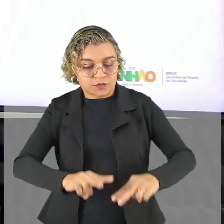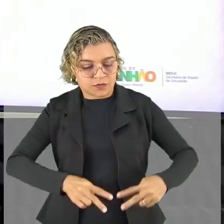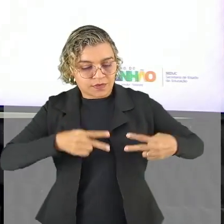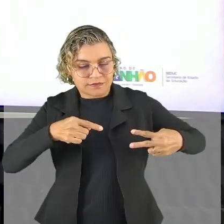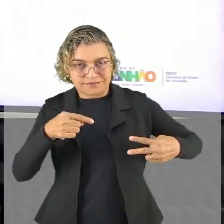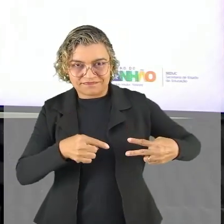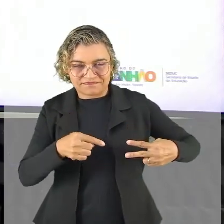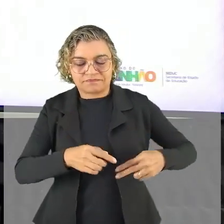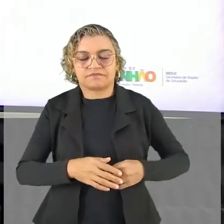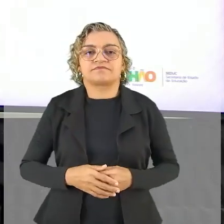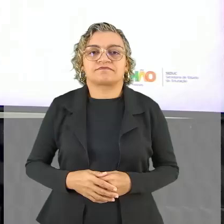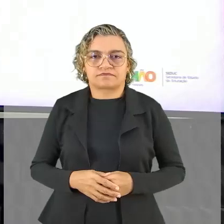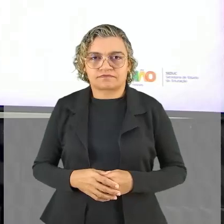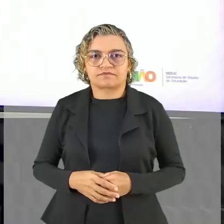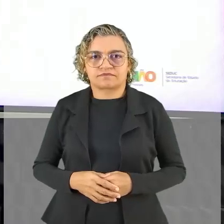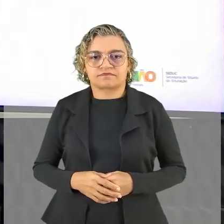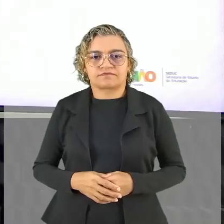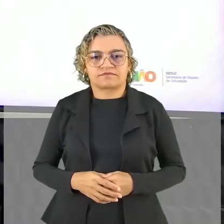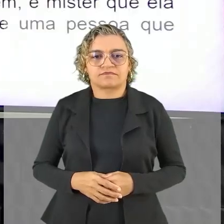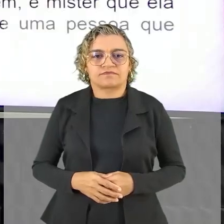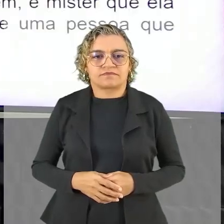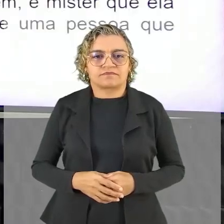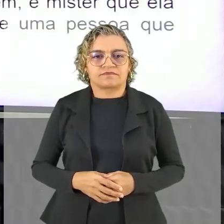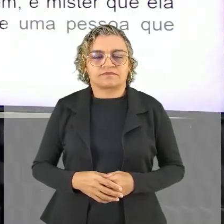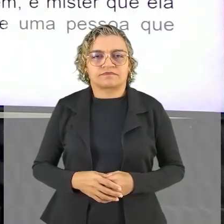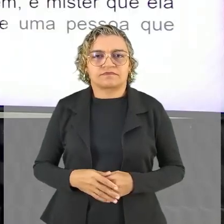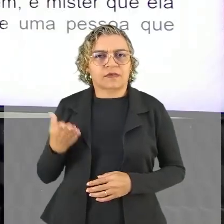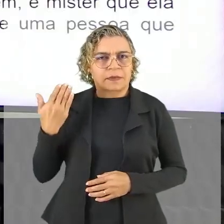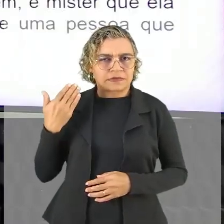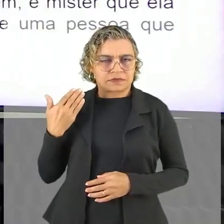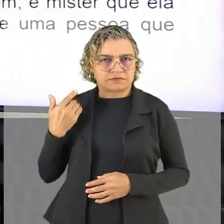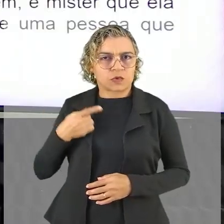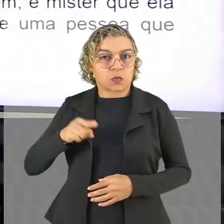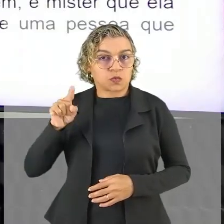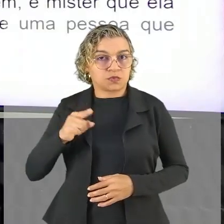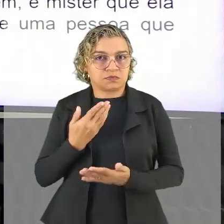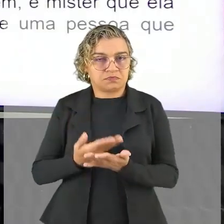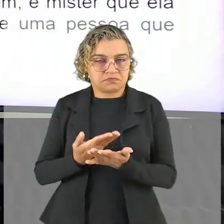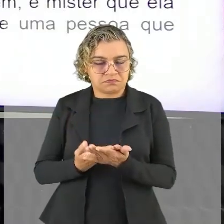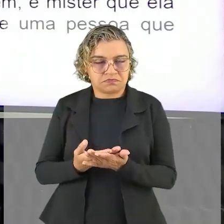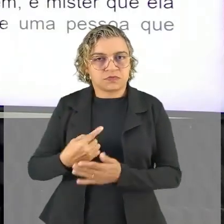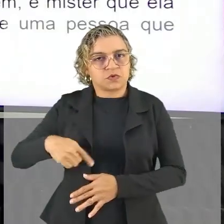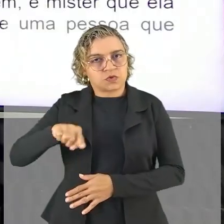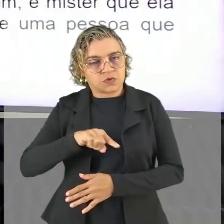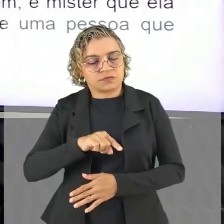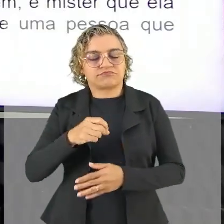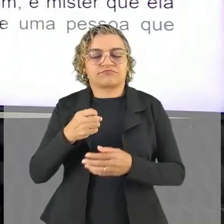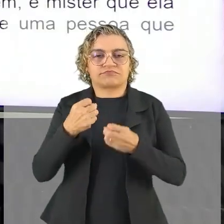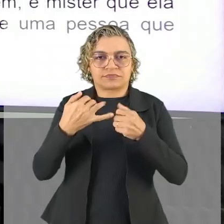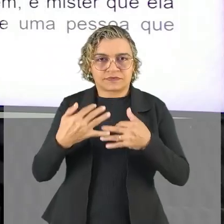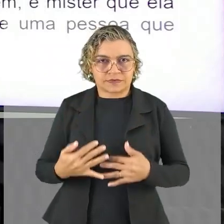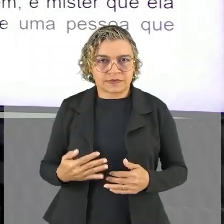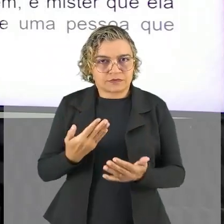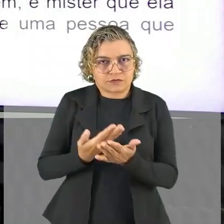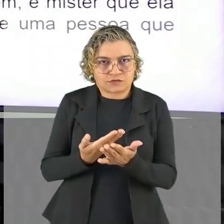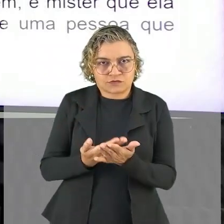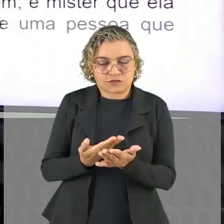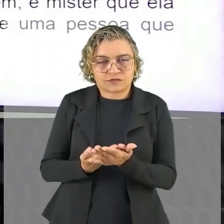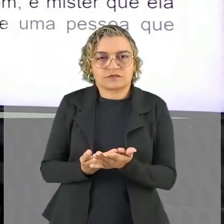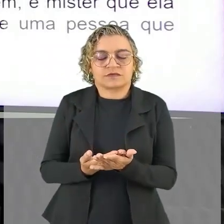beleza? Pessoal, na última aula, nós falávamos ainda sobre a filosofia medieval,